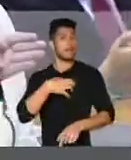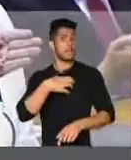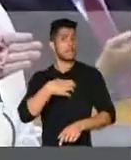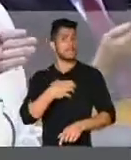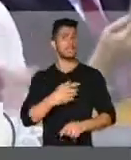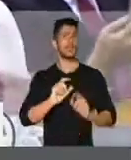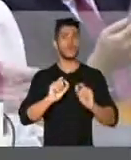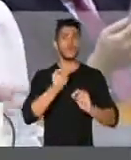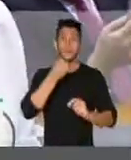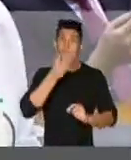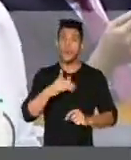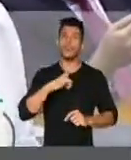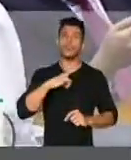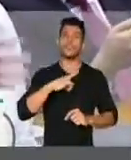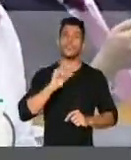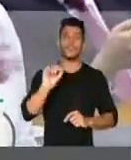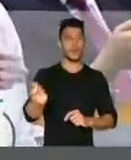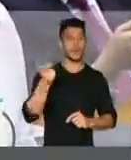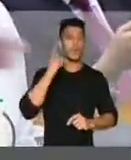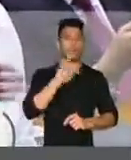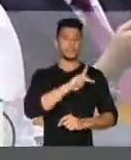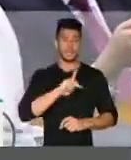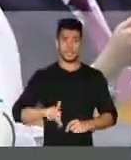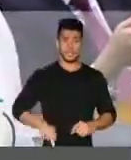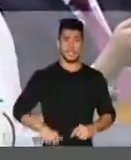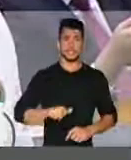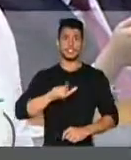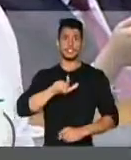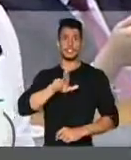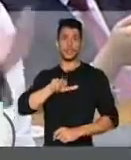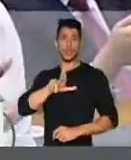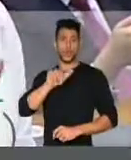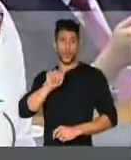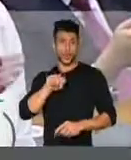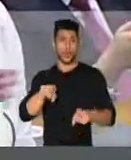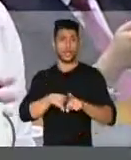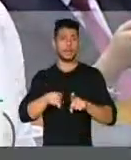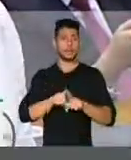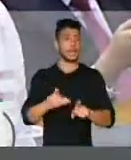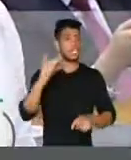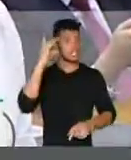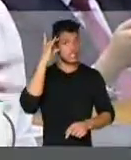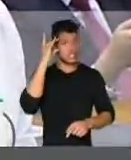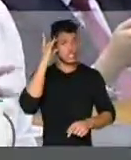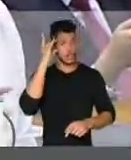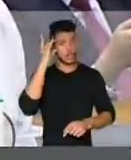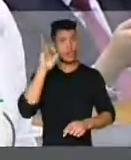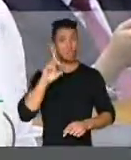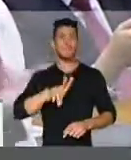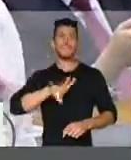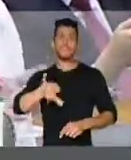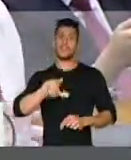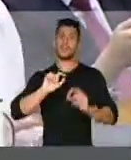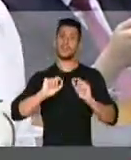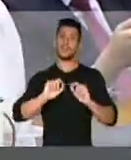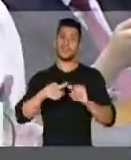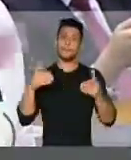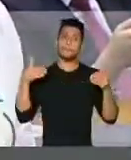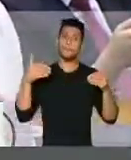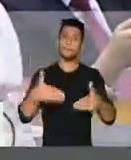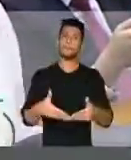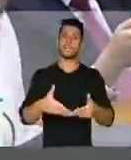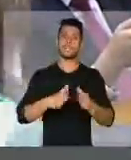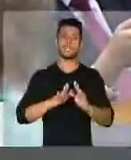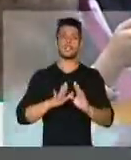receber o ex-presidente Lula e a ex-presidente Dilma, com diversas outras lideranças, para que ali também possam participar